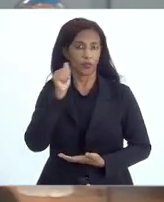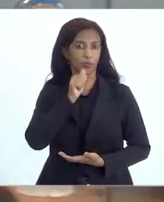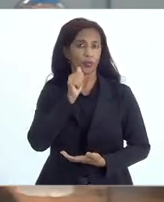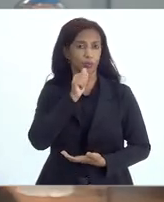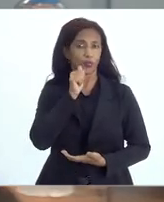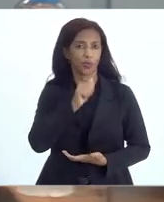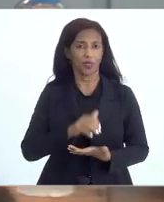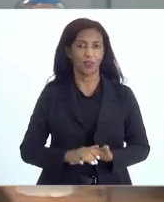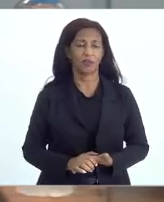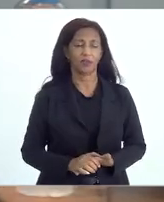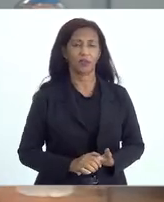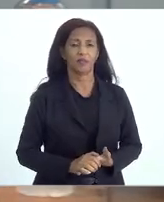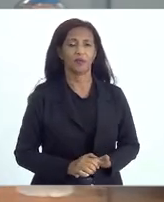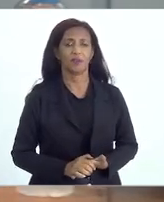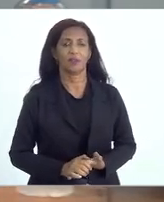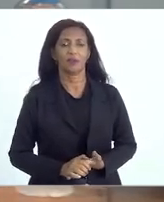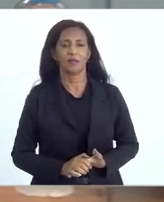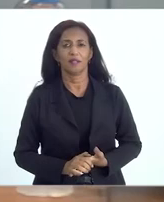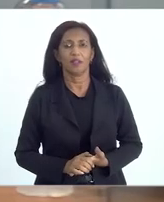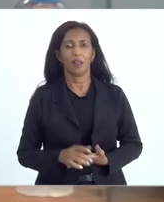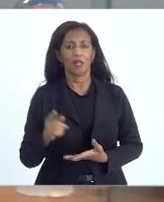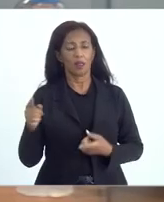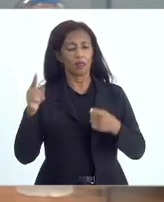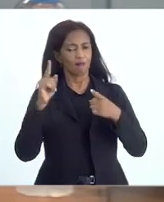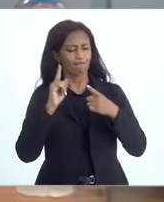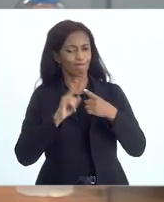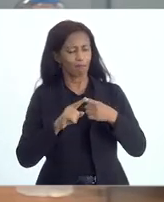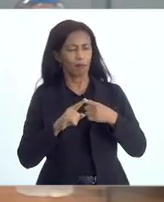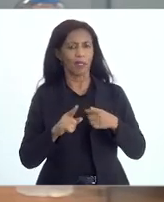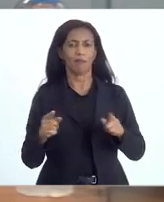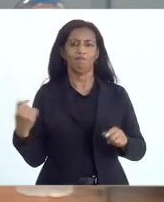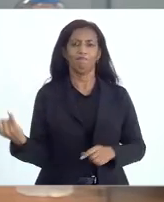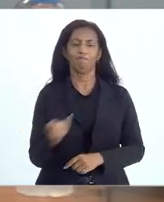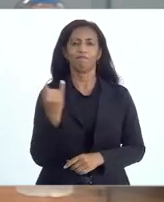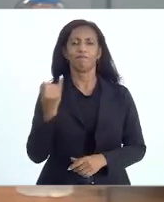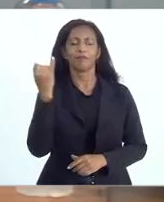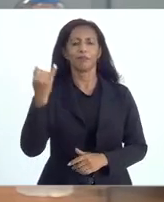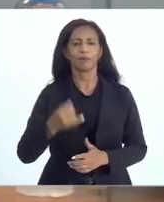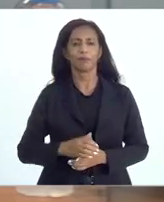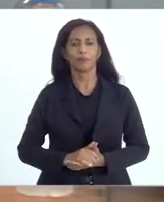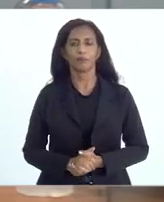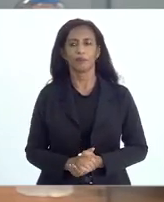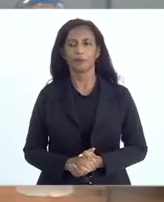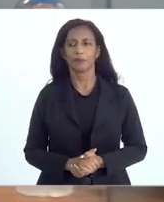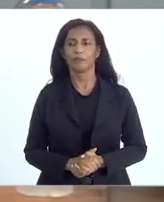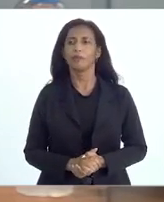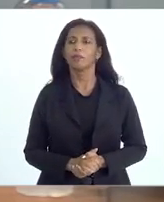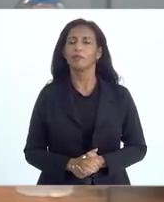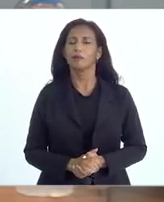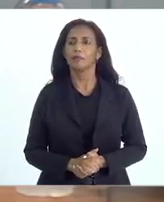sexo feminino candidatas do sexo feminino Esse é um ponto fechando o o